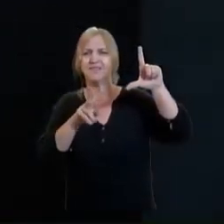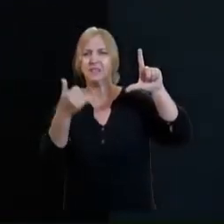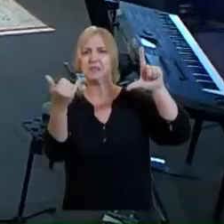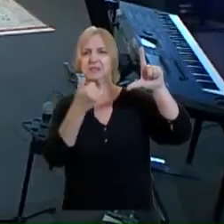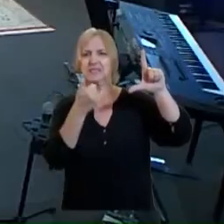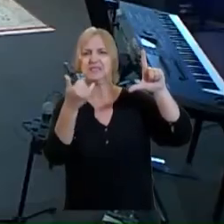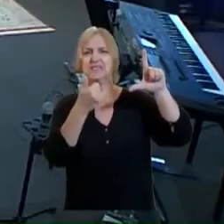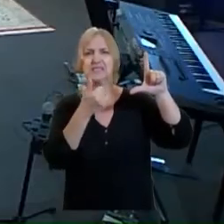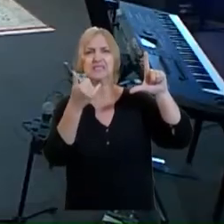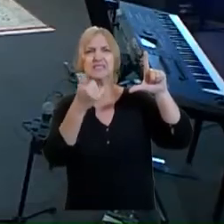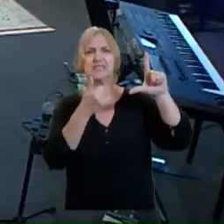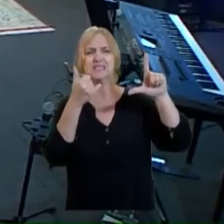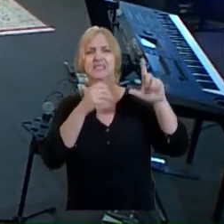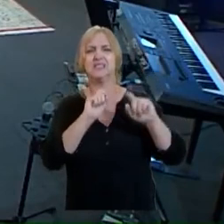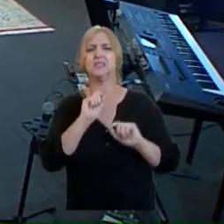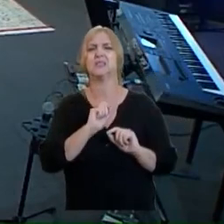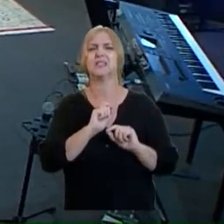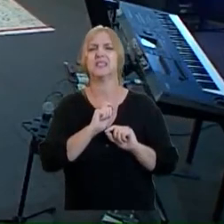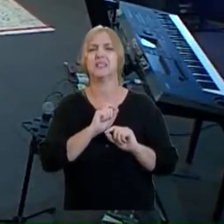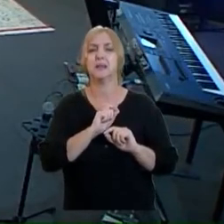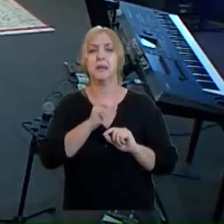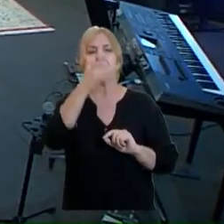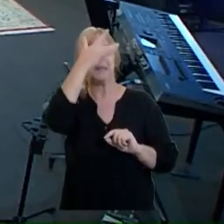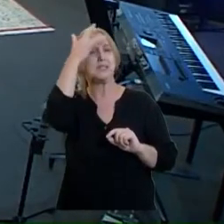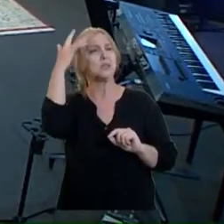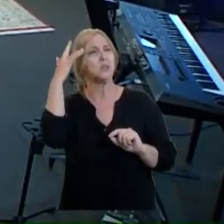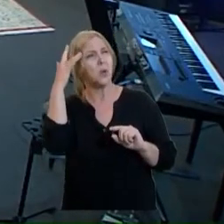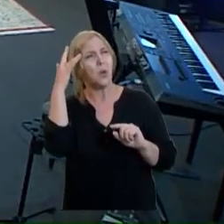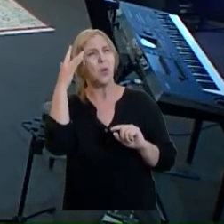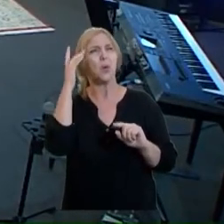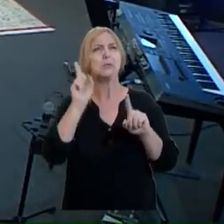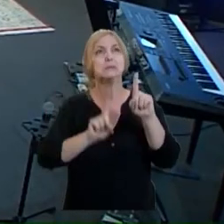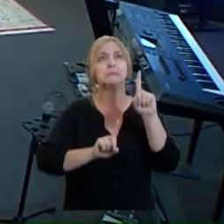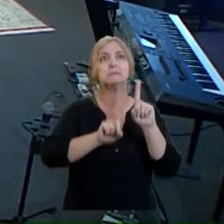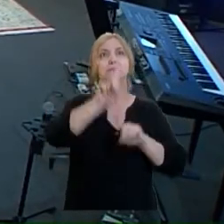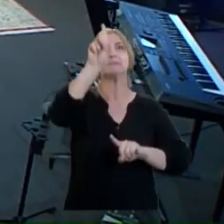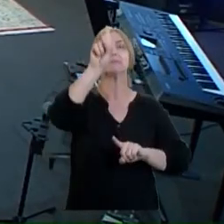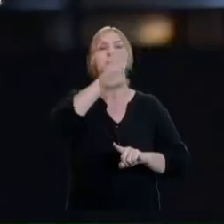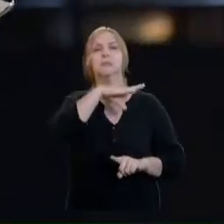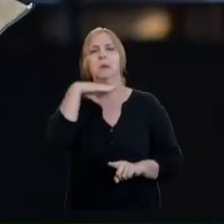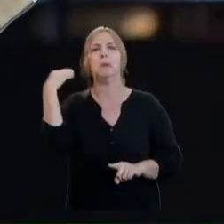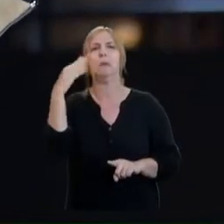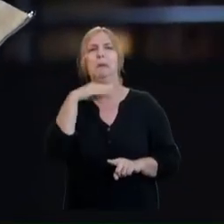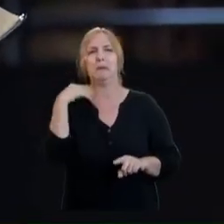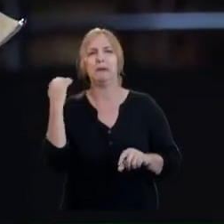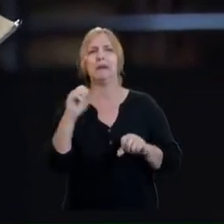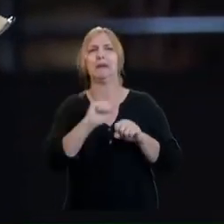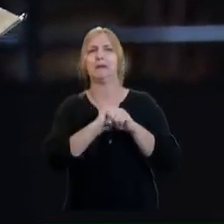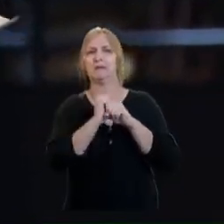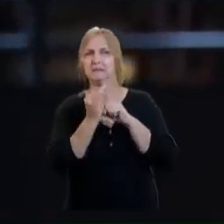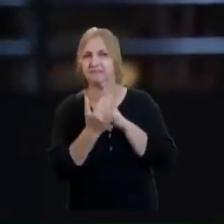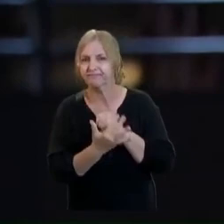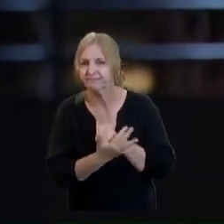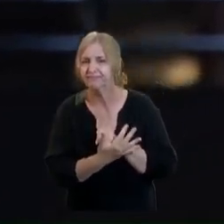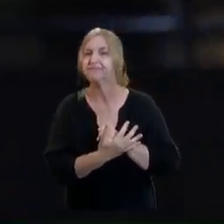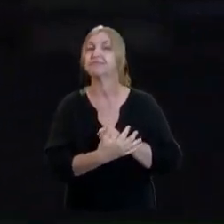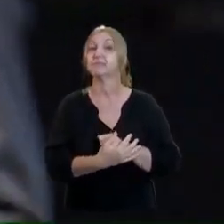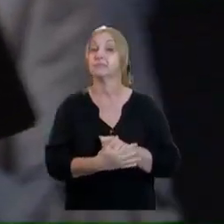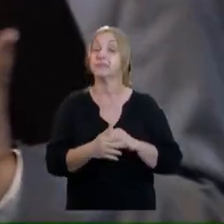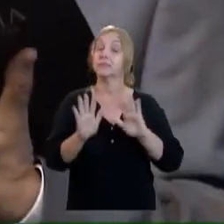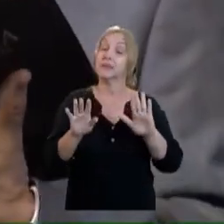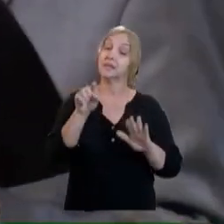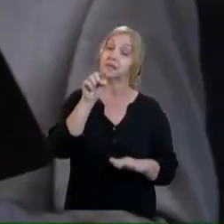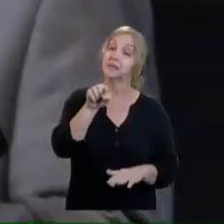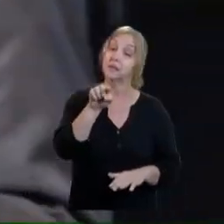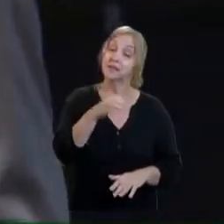aquele calendário enorme, né? De pessoas que morreram pelo Covid, tantas coisas. Mas você continua